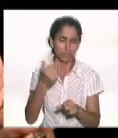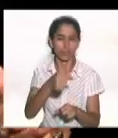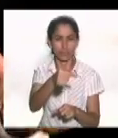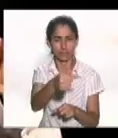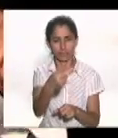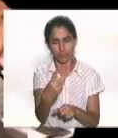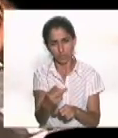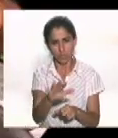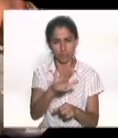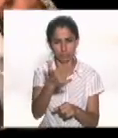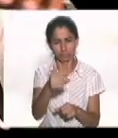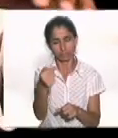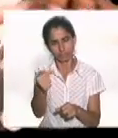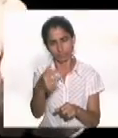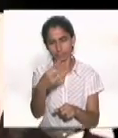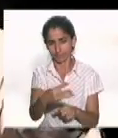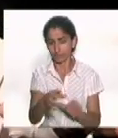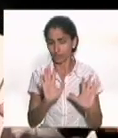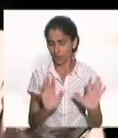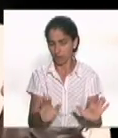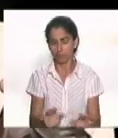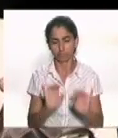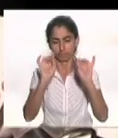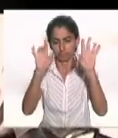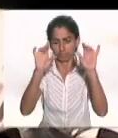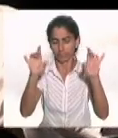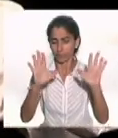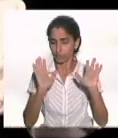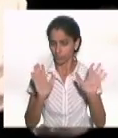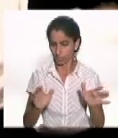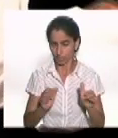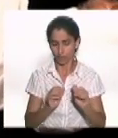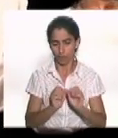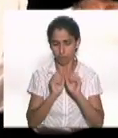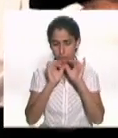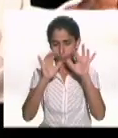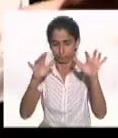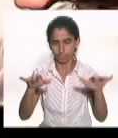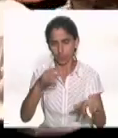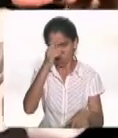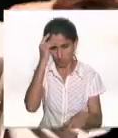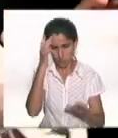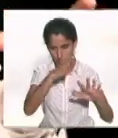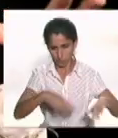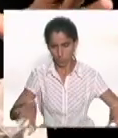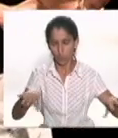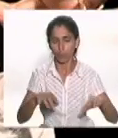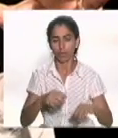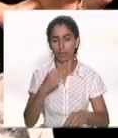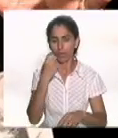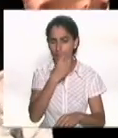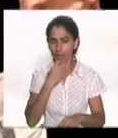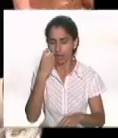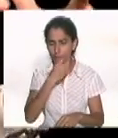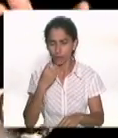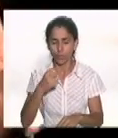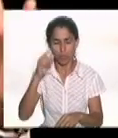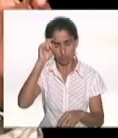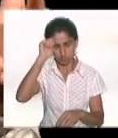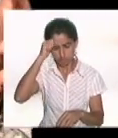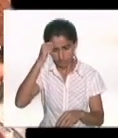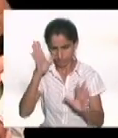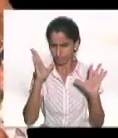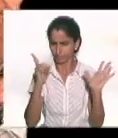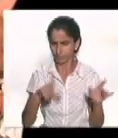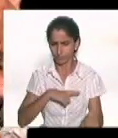73, que foi um arraso. Mas já estava aquele movimento... De negrada já mandando, né? Tava na